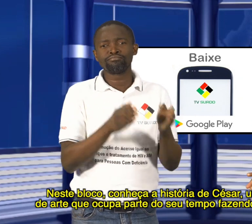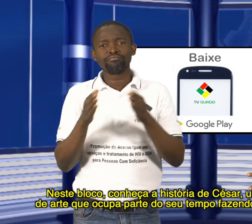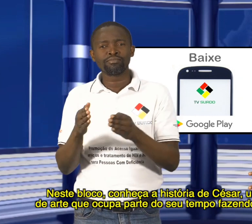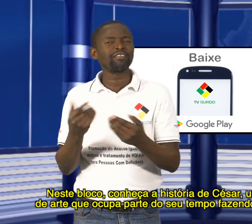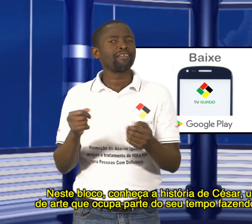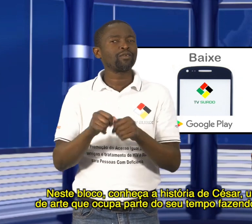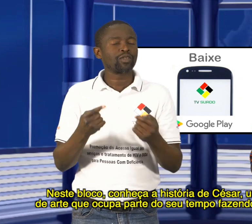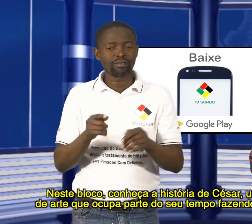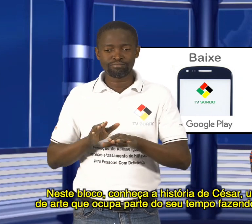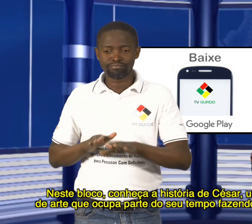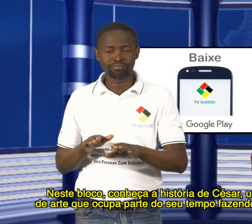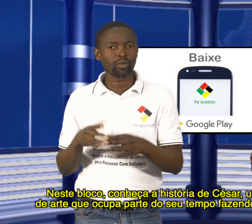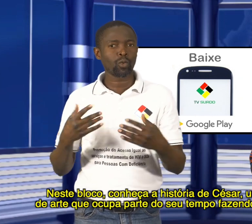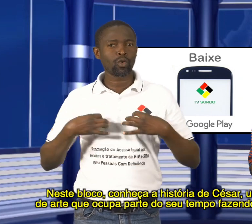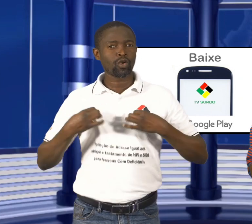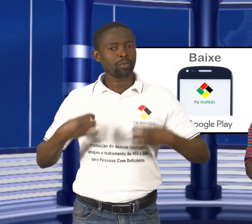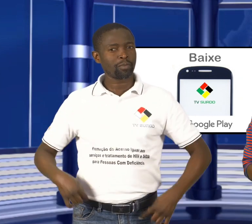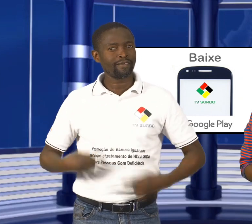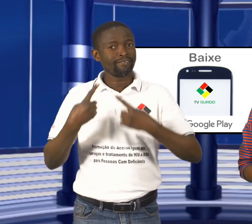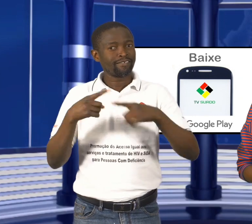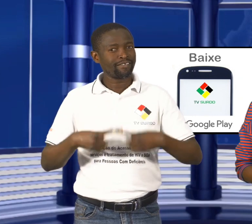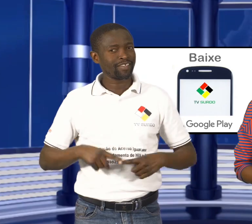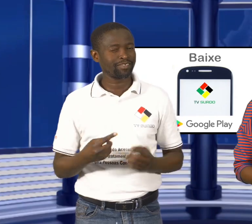fazendo o design de calçados.